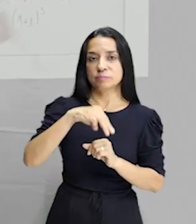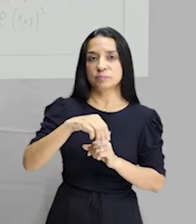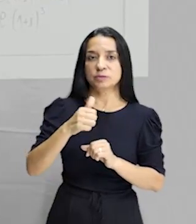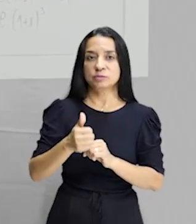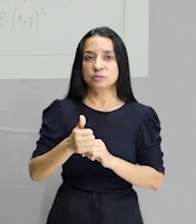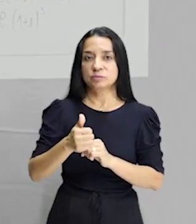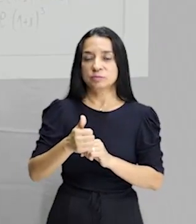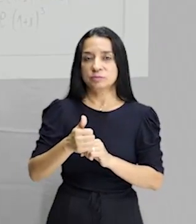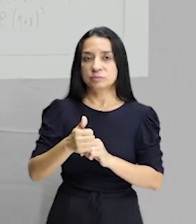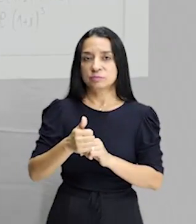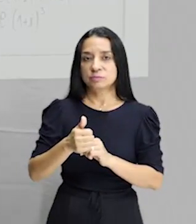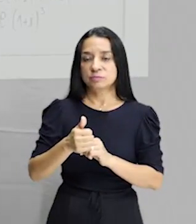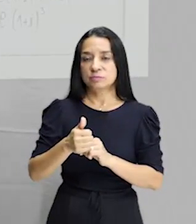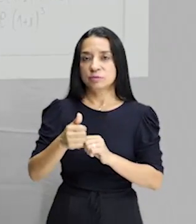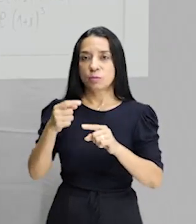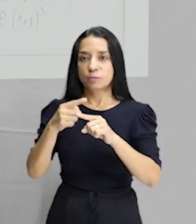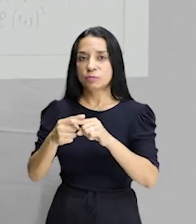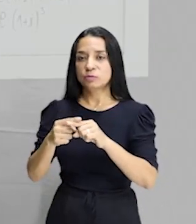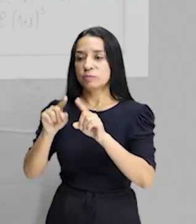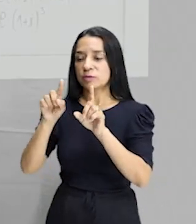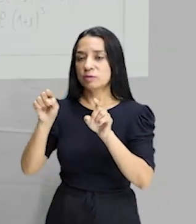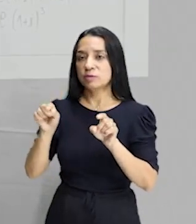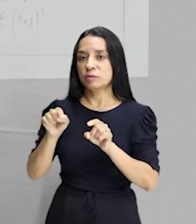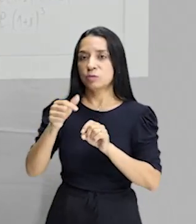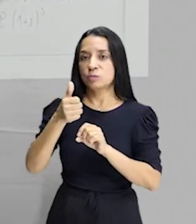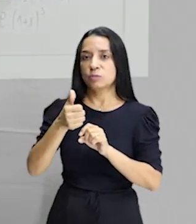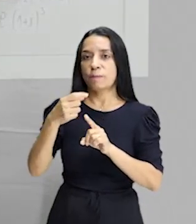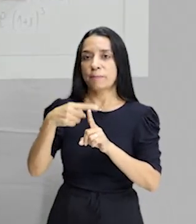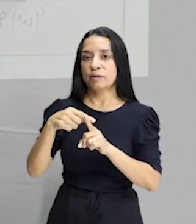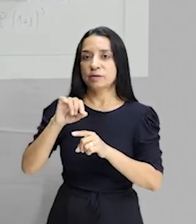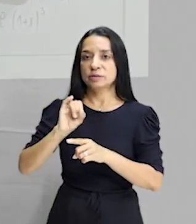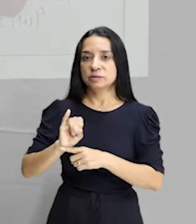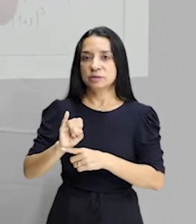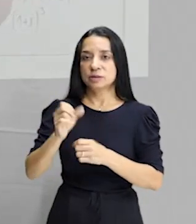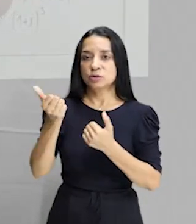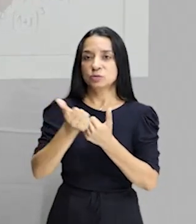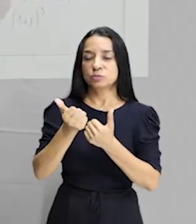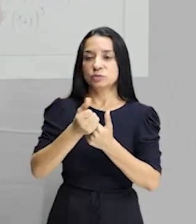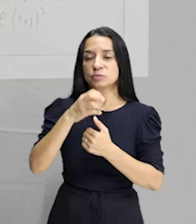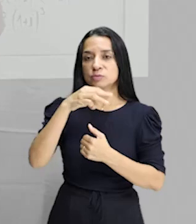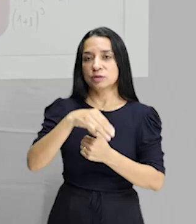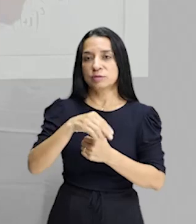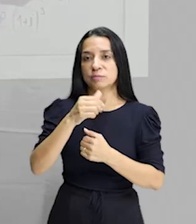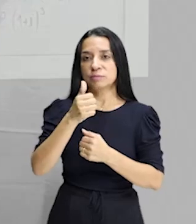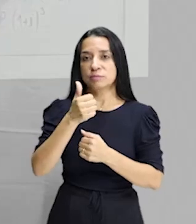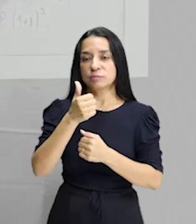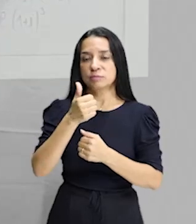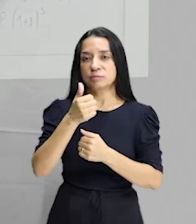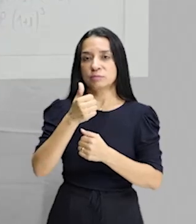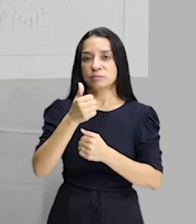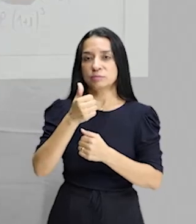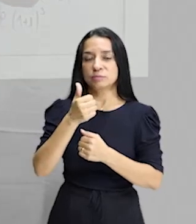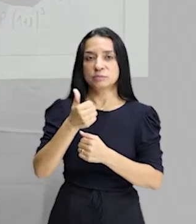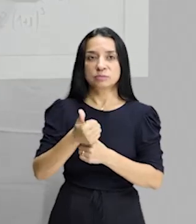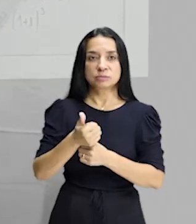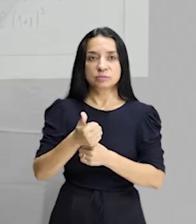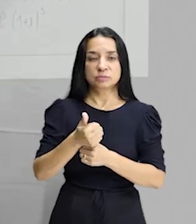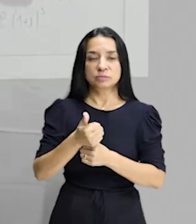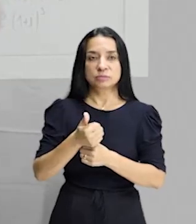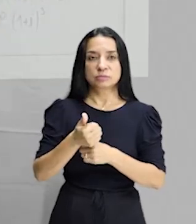multiplica 1 + i e se você substitui o M1 por essa expressão aqui ó